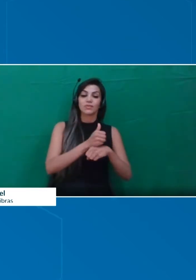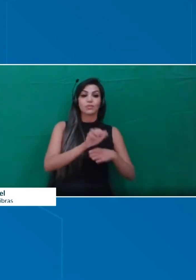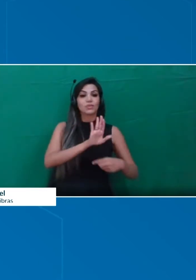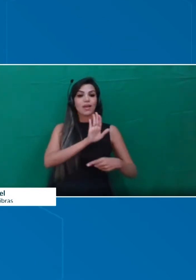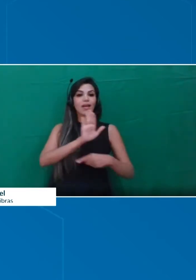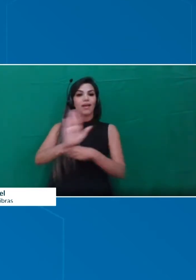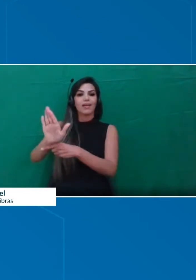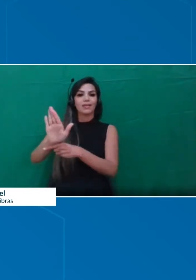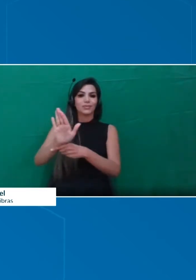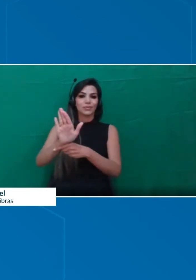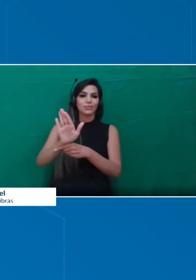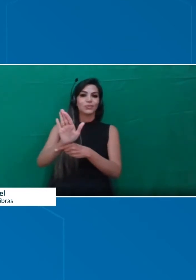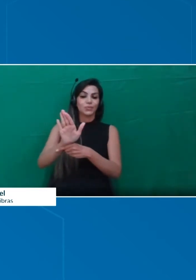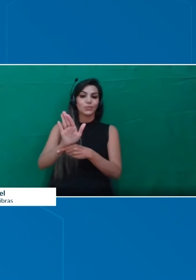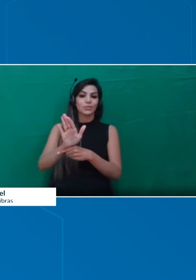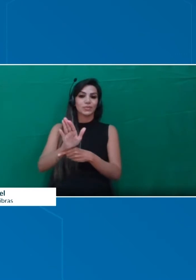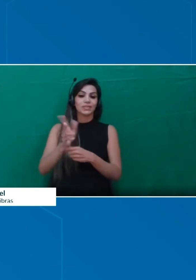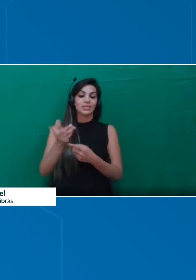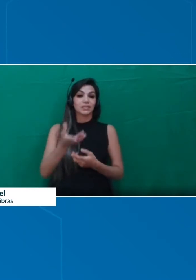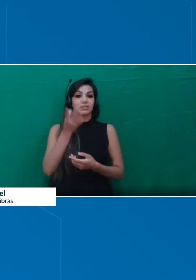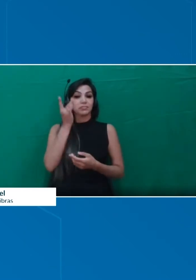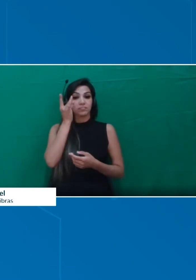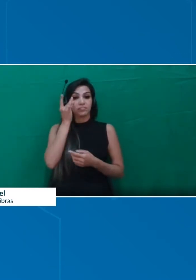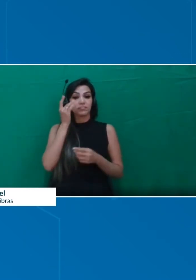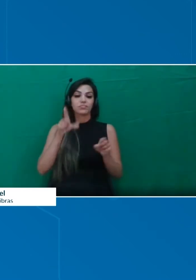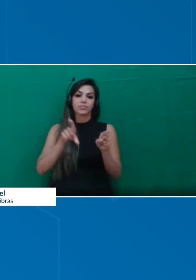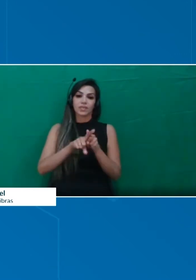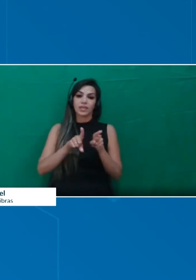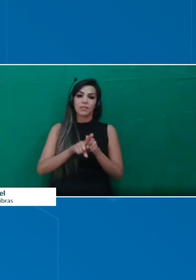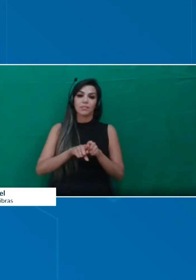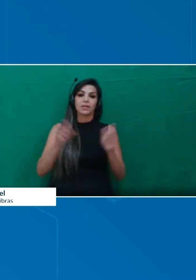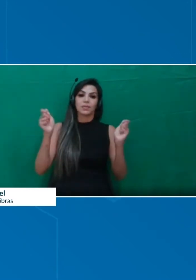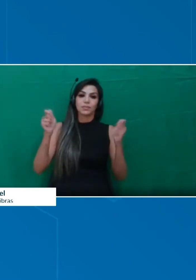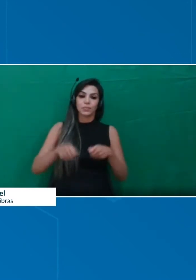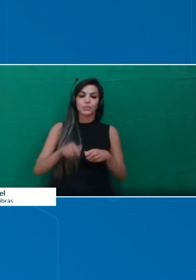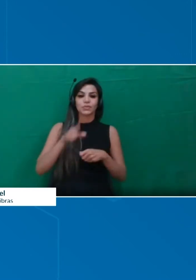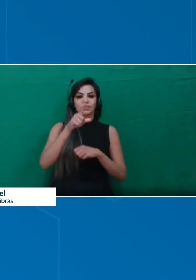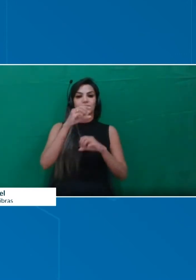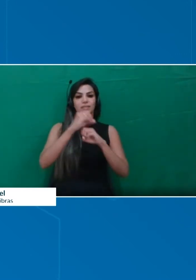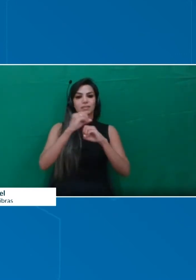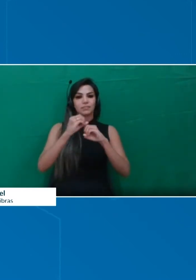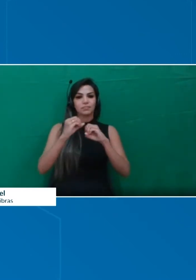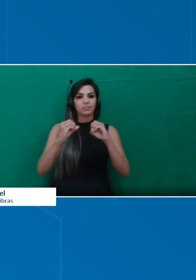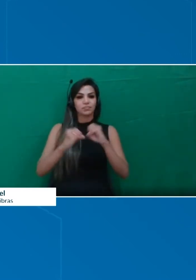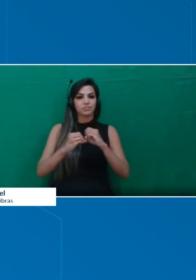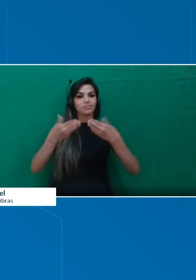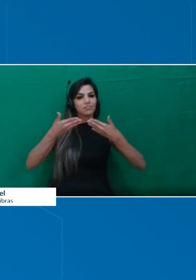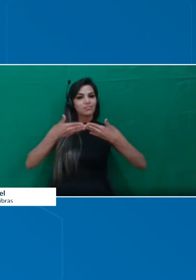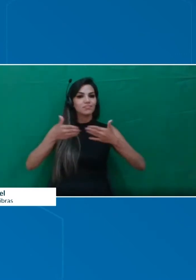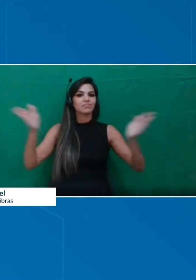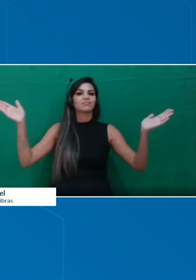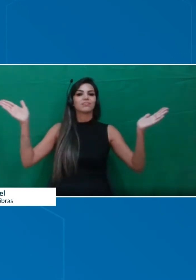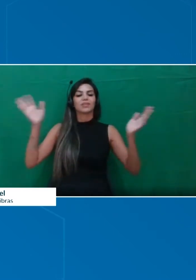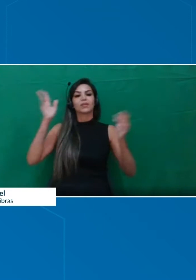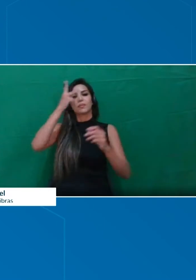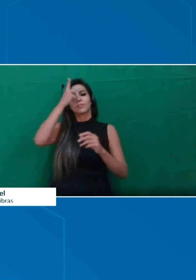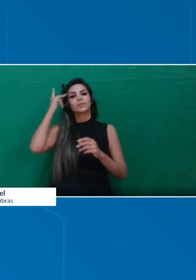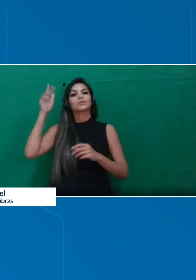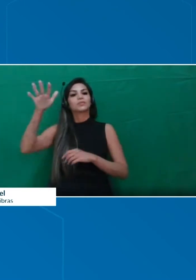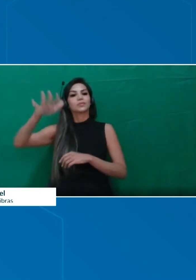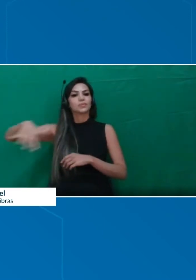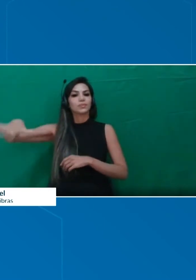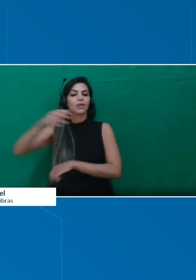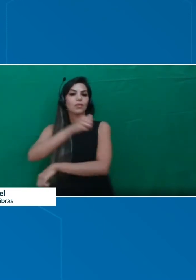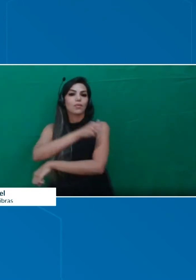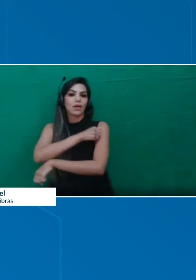sua modalidade presencial, ele literalmente abre as portas da universidade para que a comunidade da educação básica visite